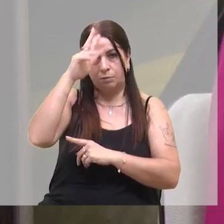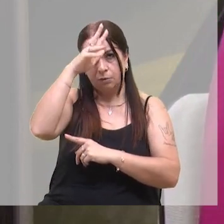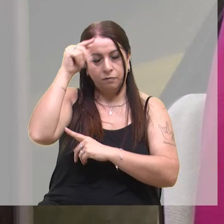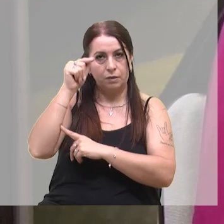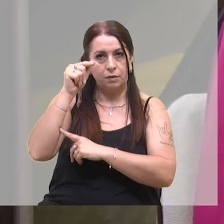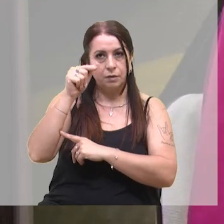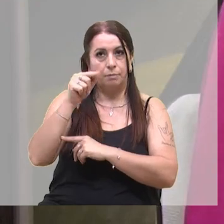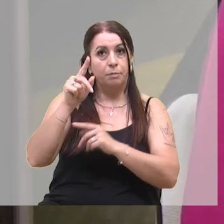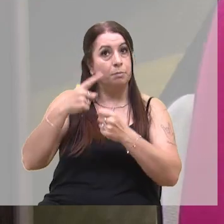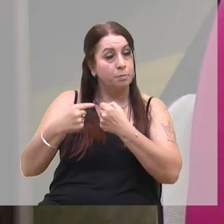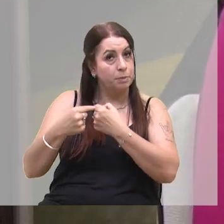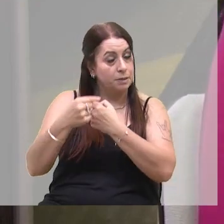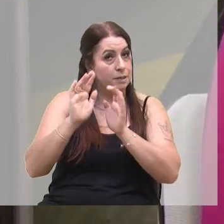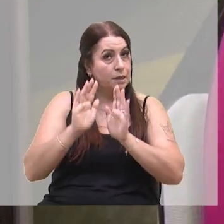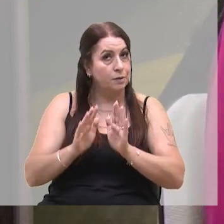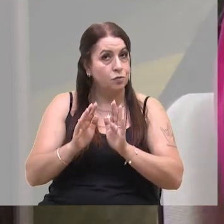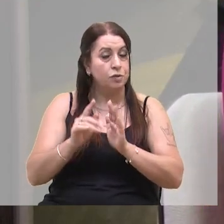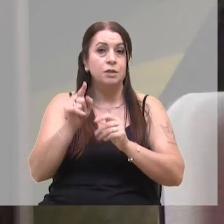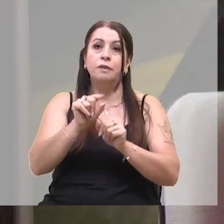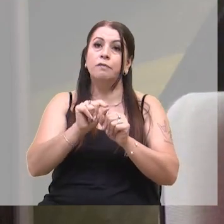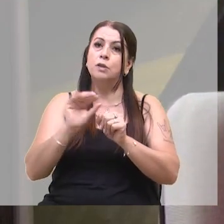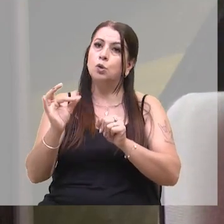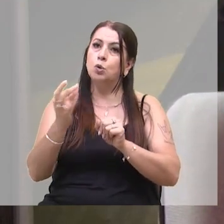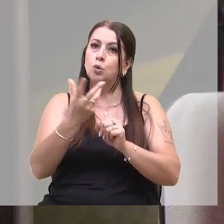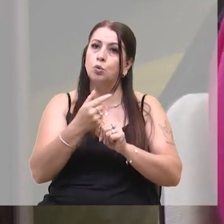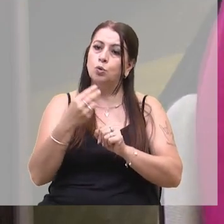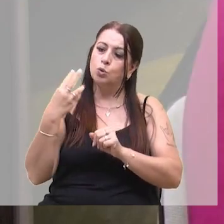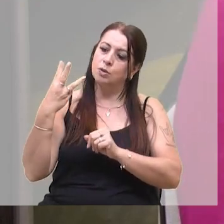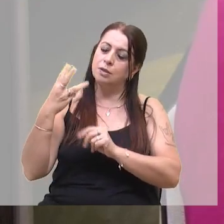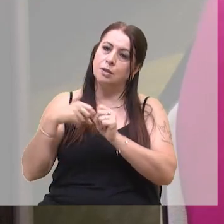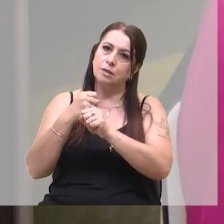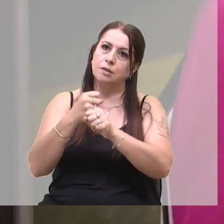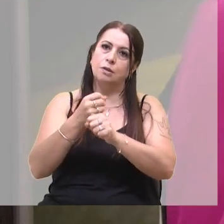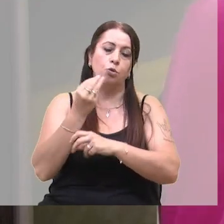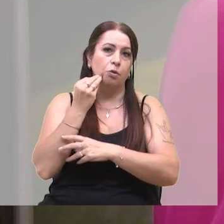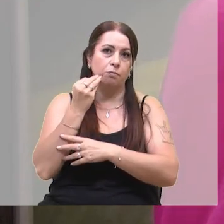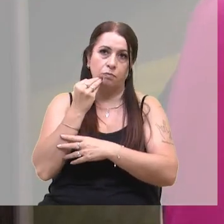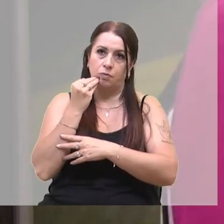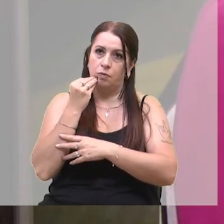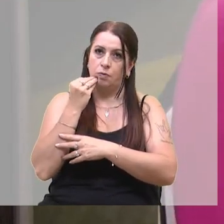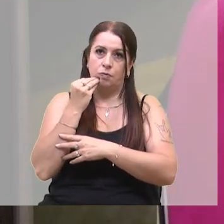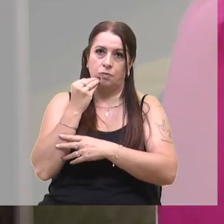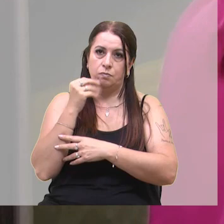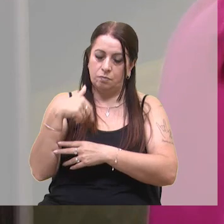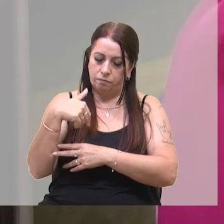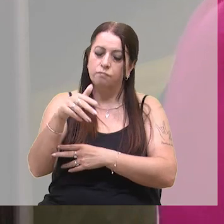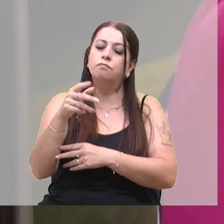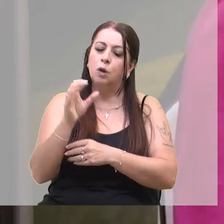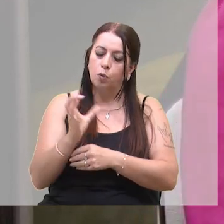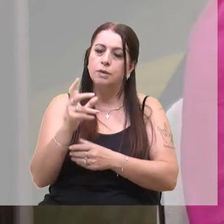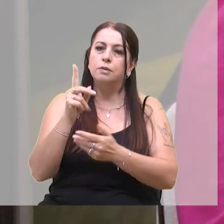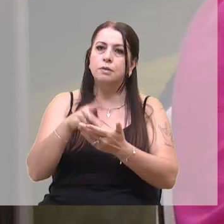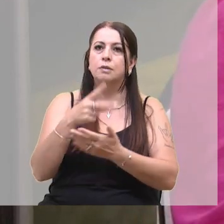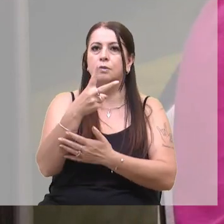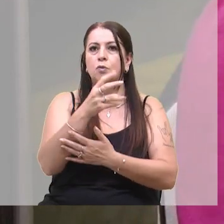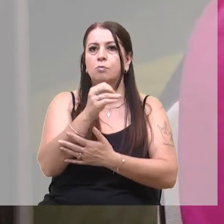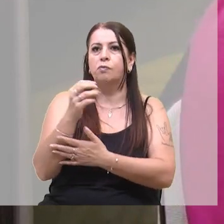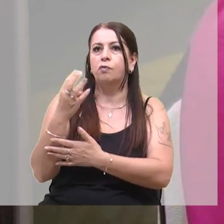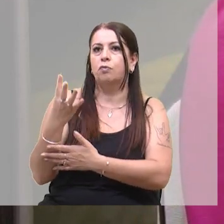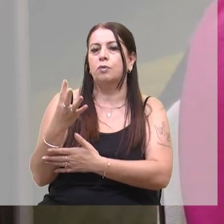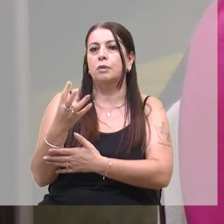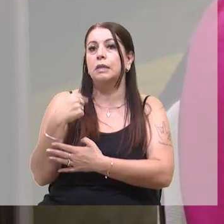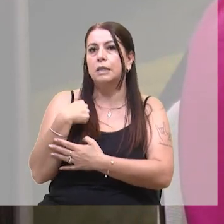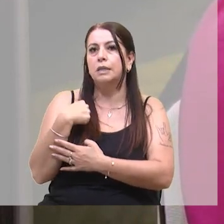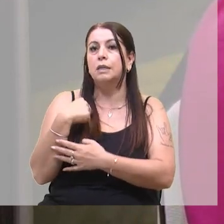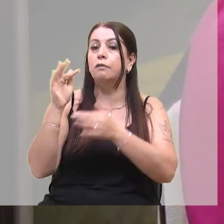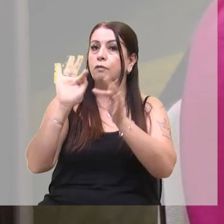prefeito, não para uma vice-prefeita, mas para uma cidade. Então, se foi assim em todos esses 3 anos, obviamente o será